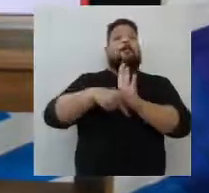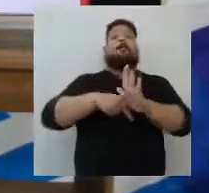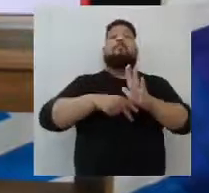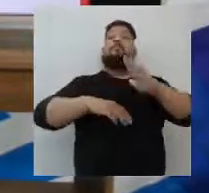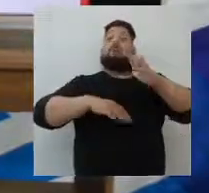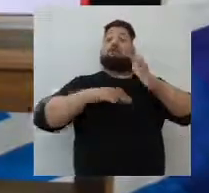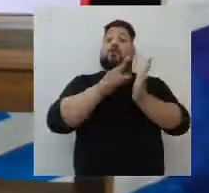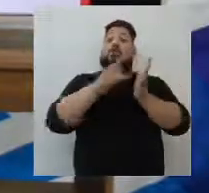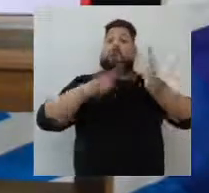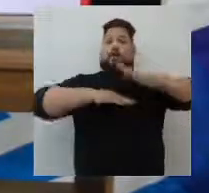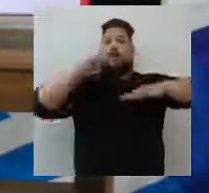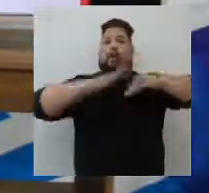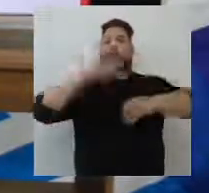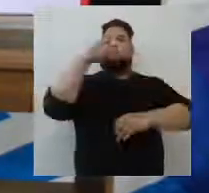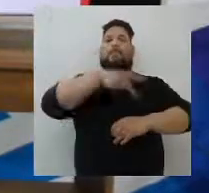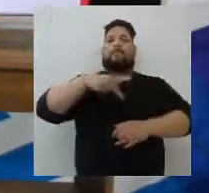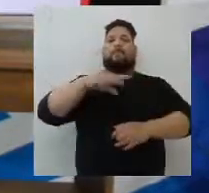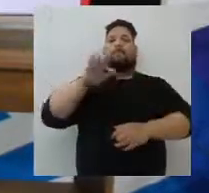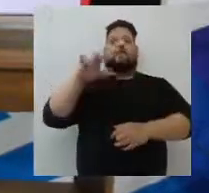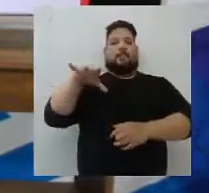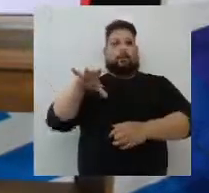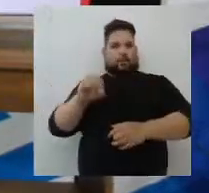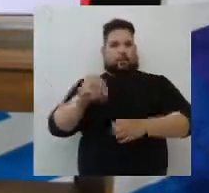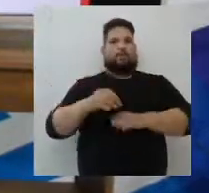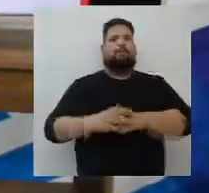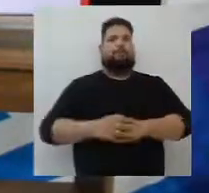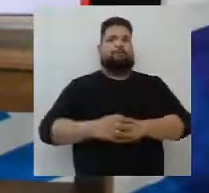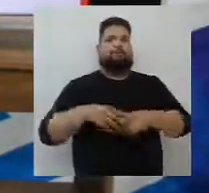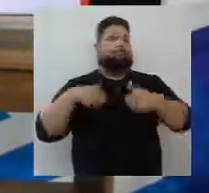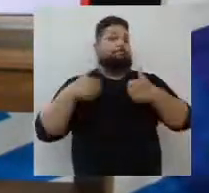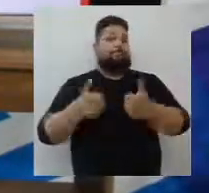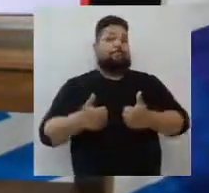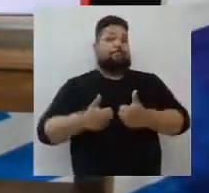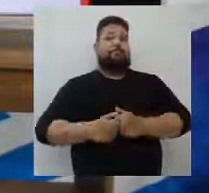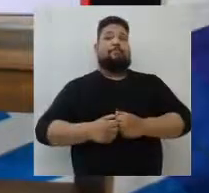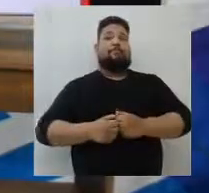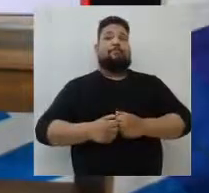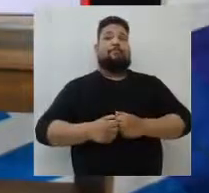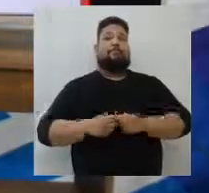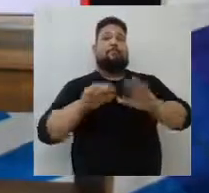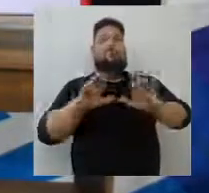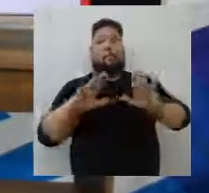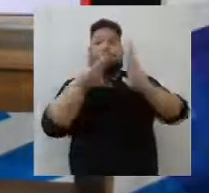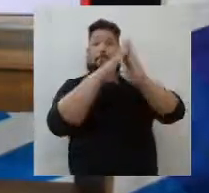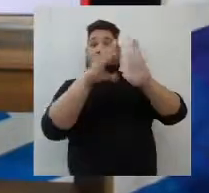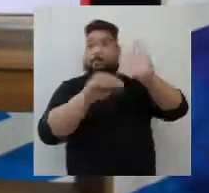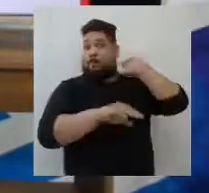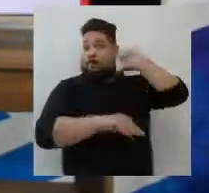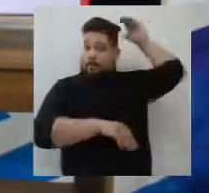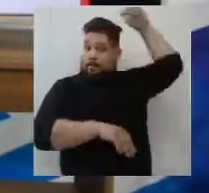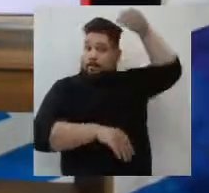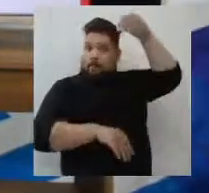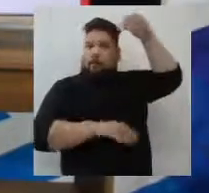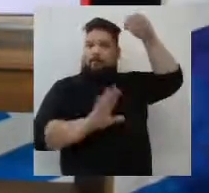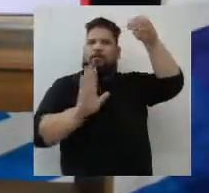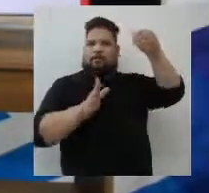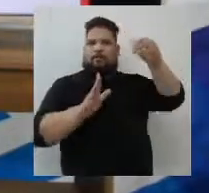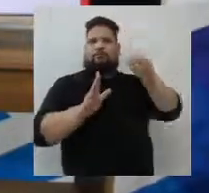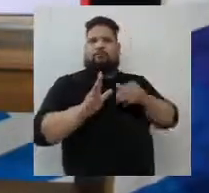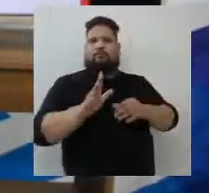e professor Francisco Doratioto. Tá bem? Então, pessoal, esse modelo de república já havia sido